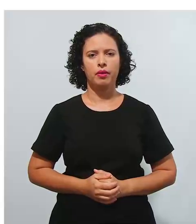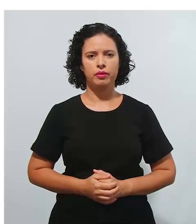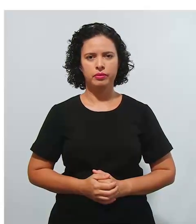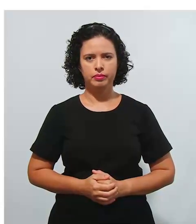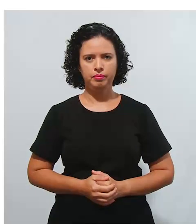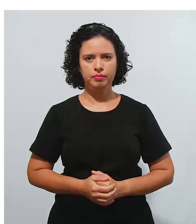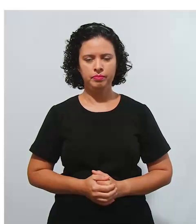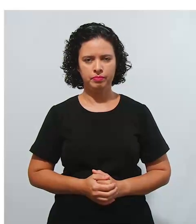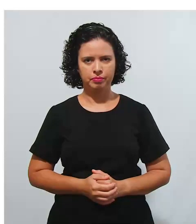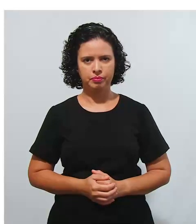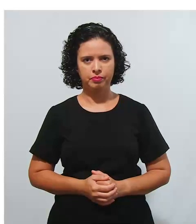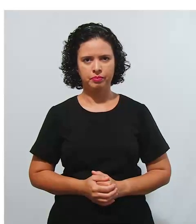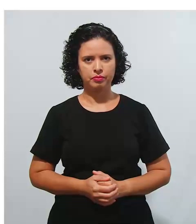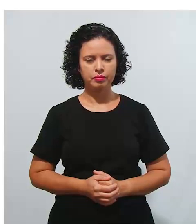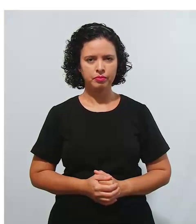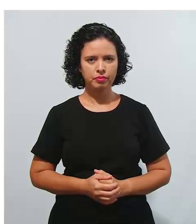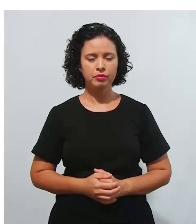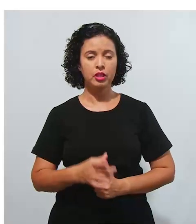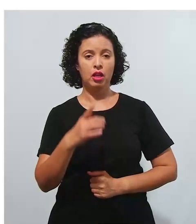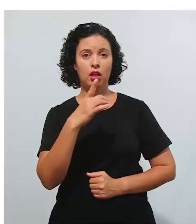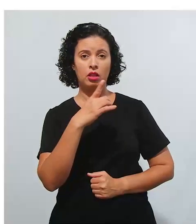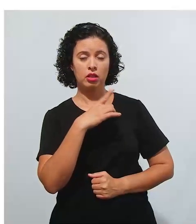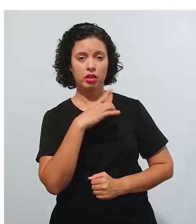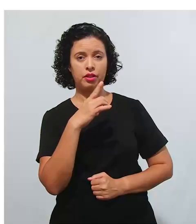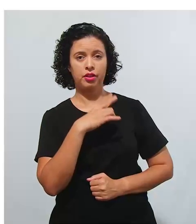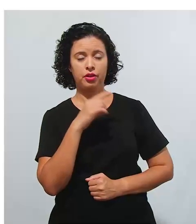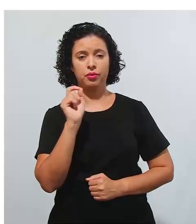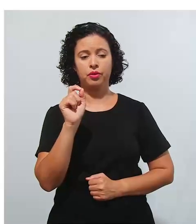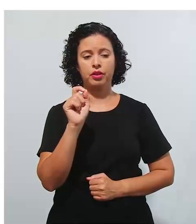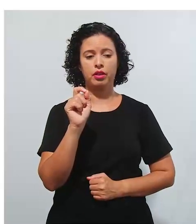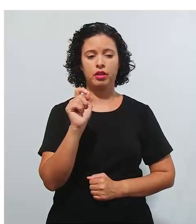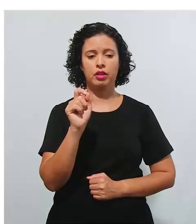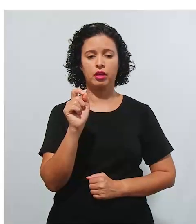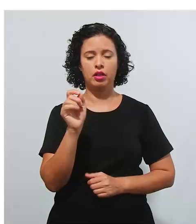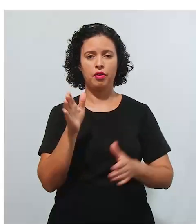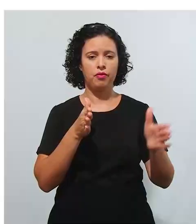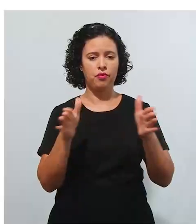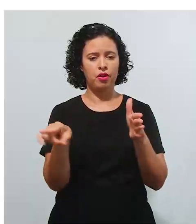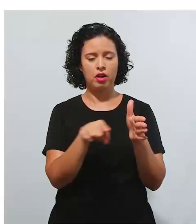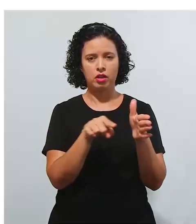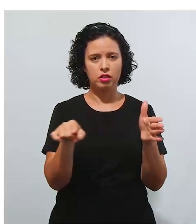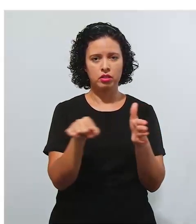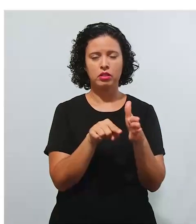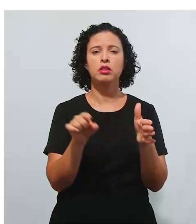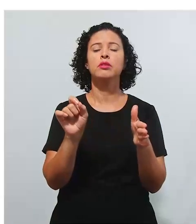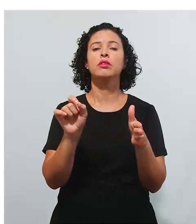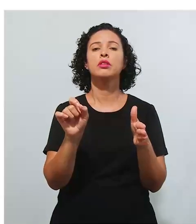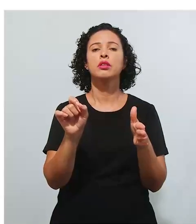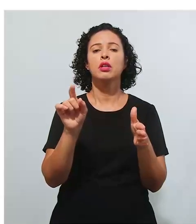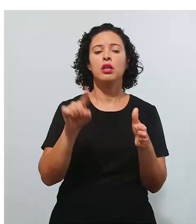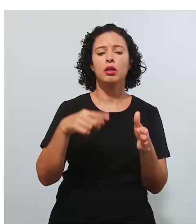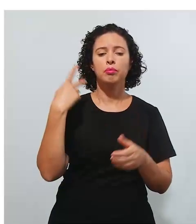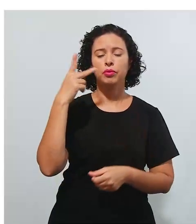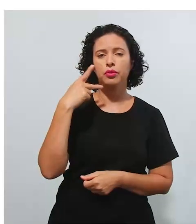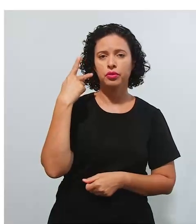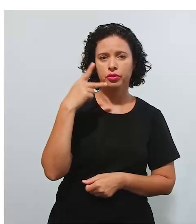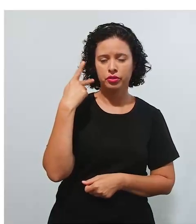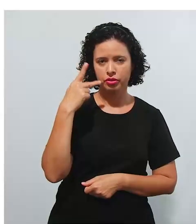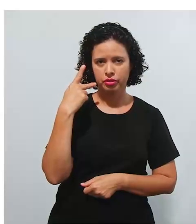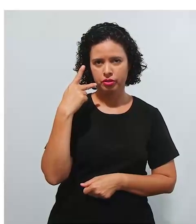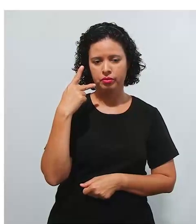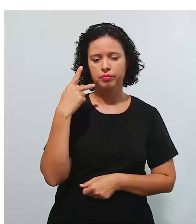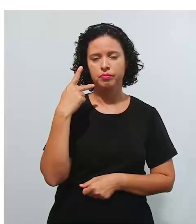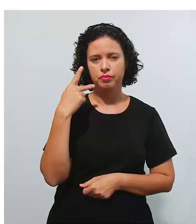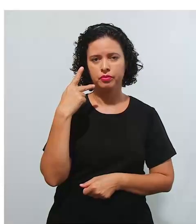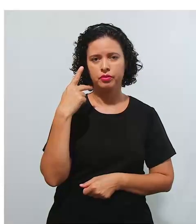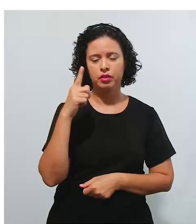Vamos falar, a partir daqui, do ciclo e das fases das políticas públicas. Esse ciclo da política